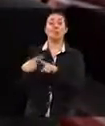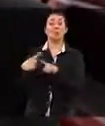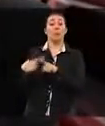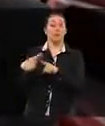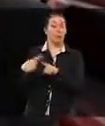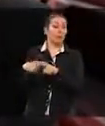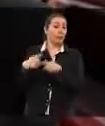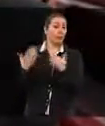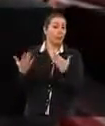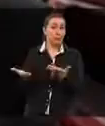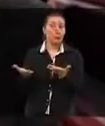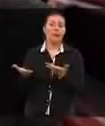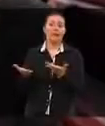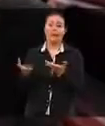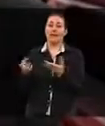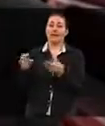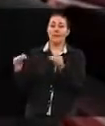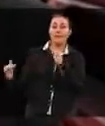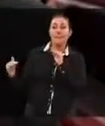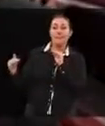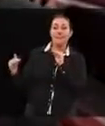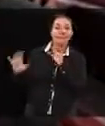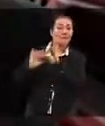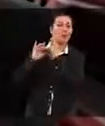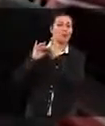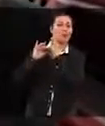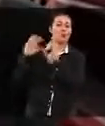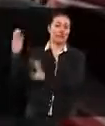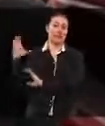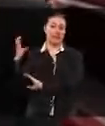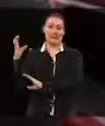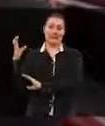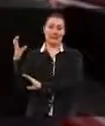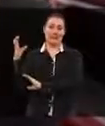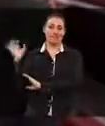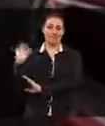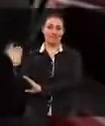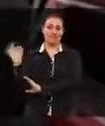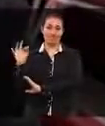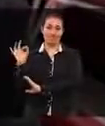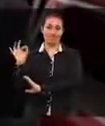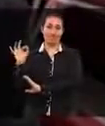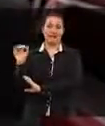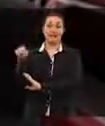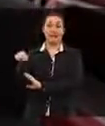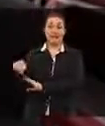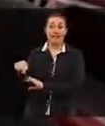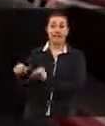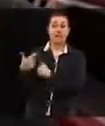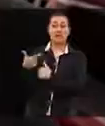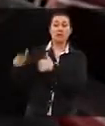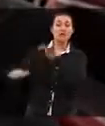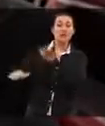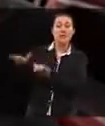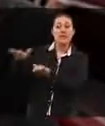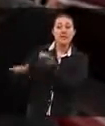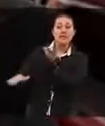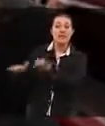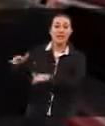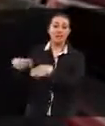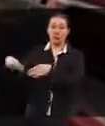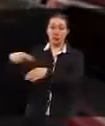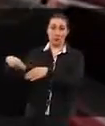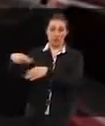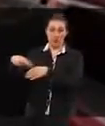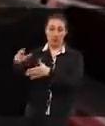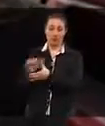totalmente equivocadas e desprovidas de um teor científico, né? Então elas não são muito equilibradas nutricionalmente, ou